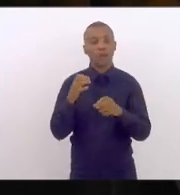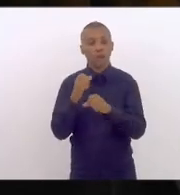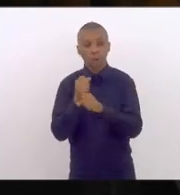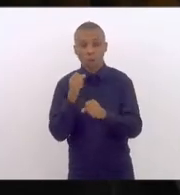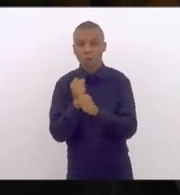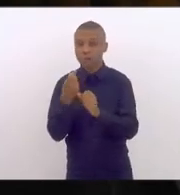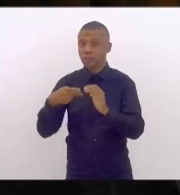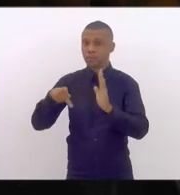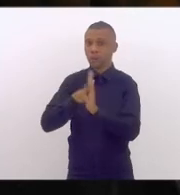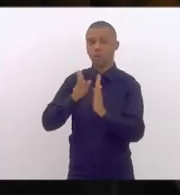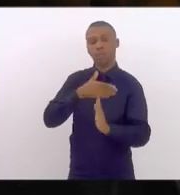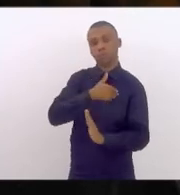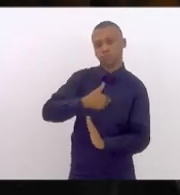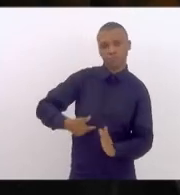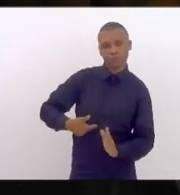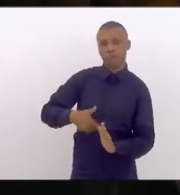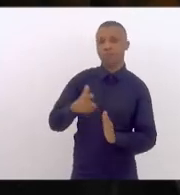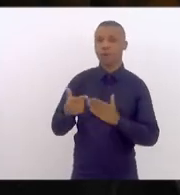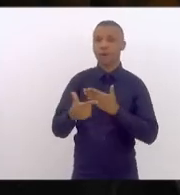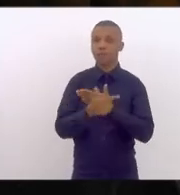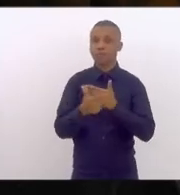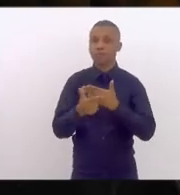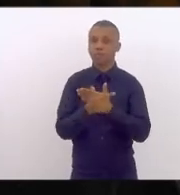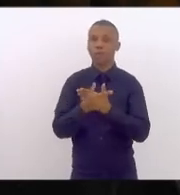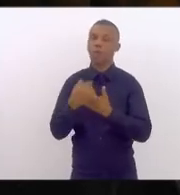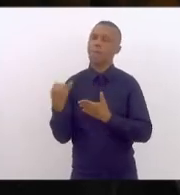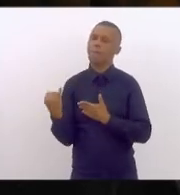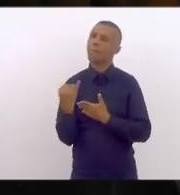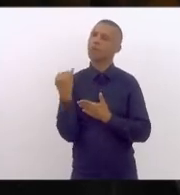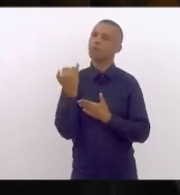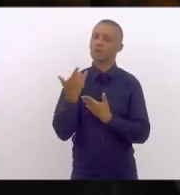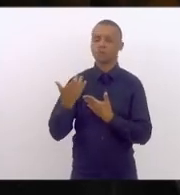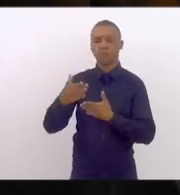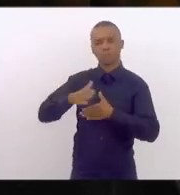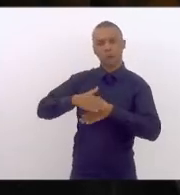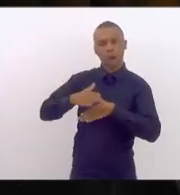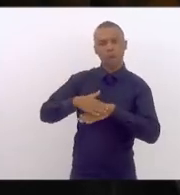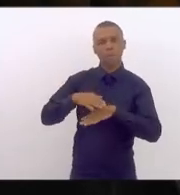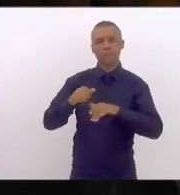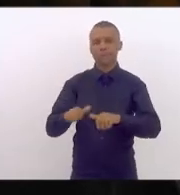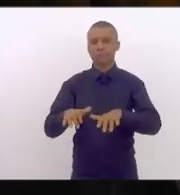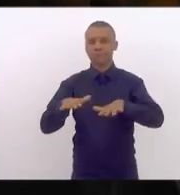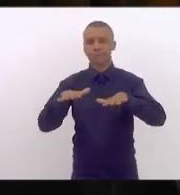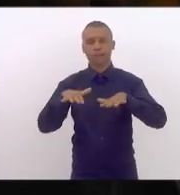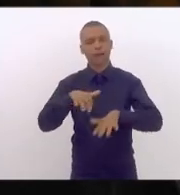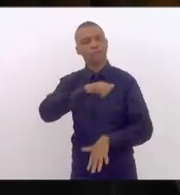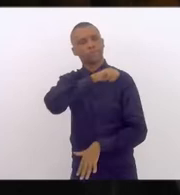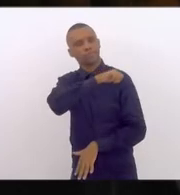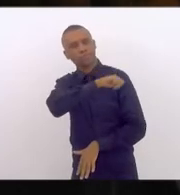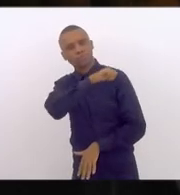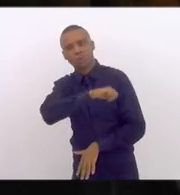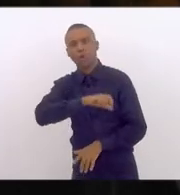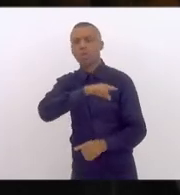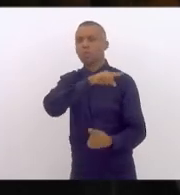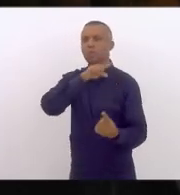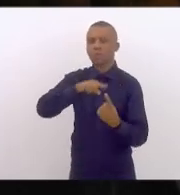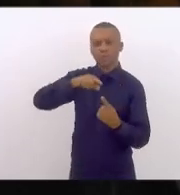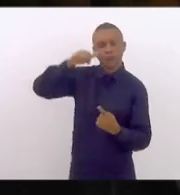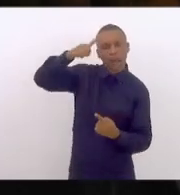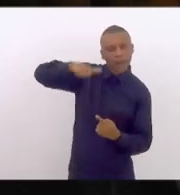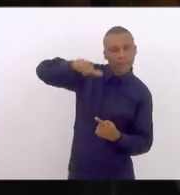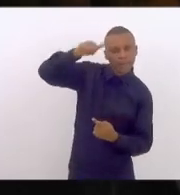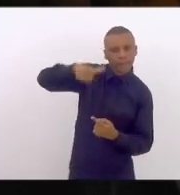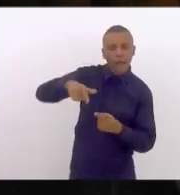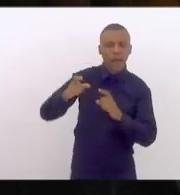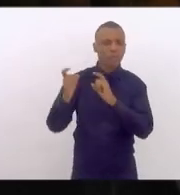são funções precípicas do Parlamento Fluminense analisar votar